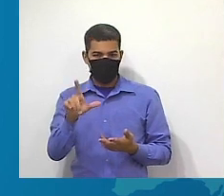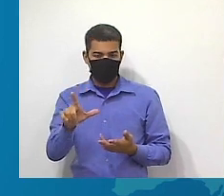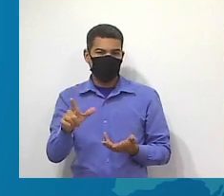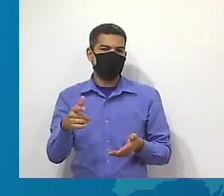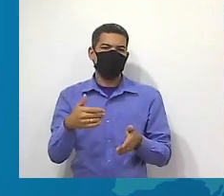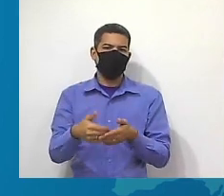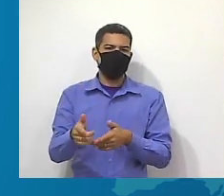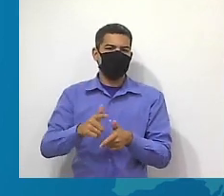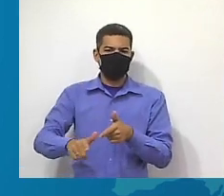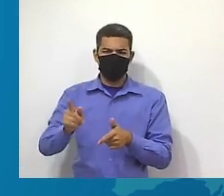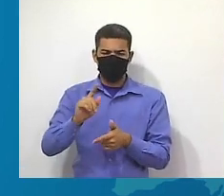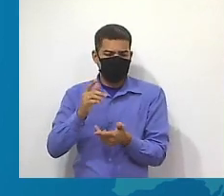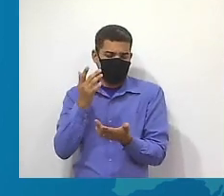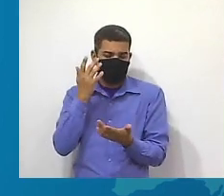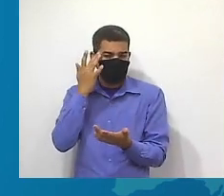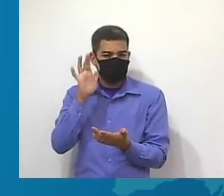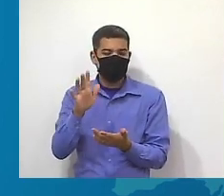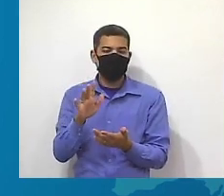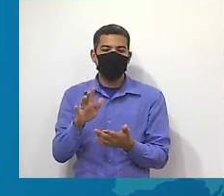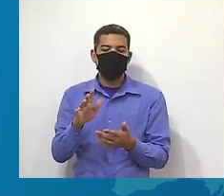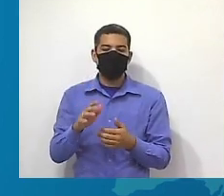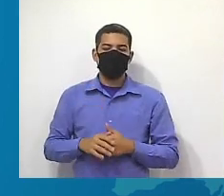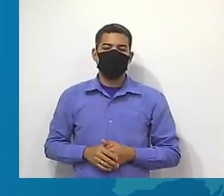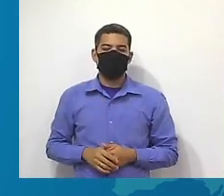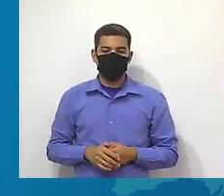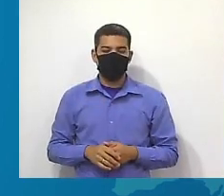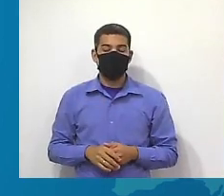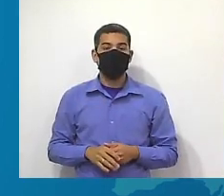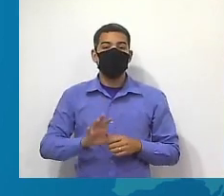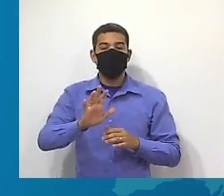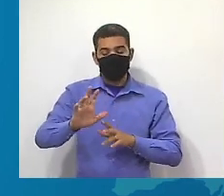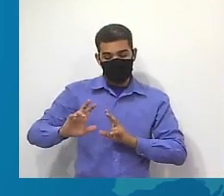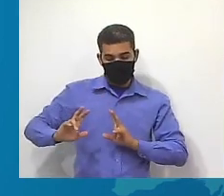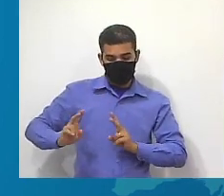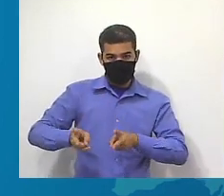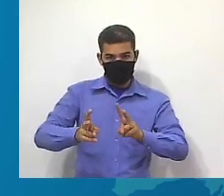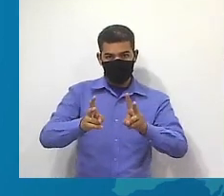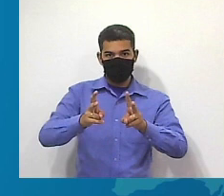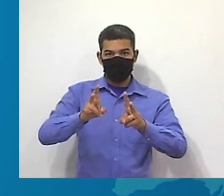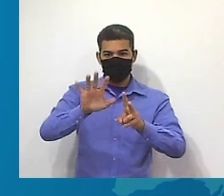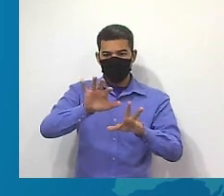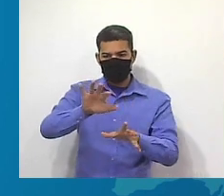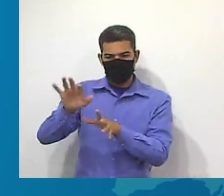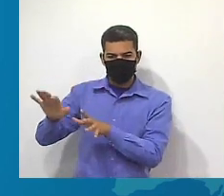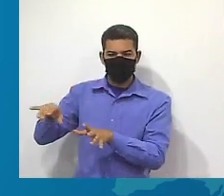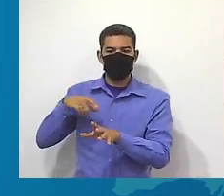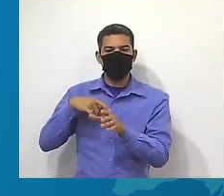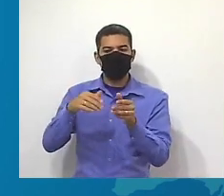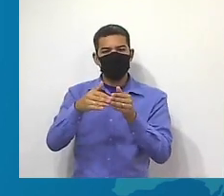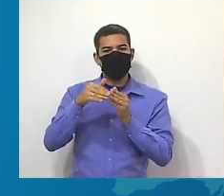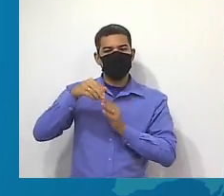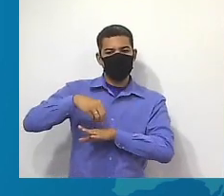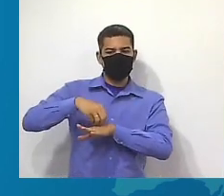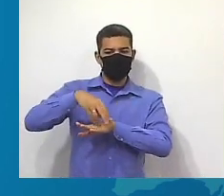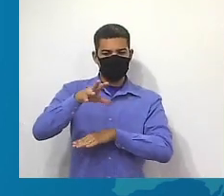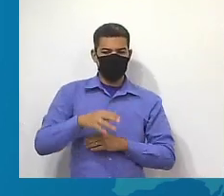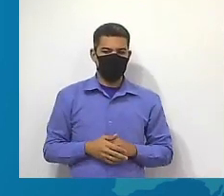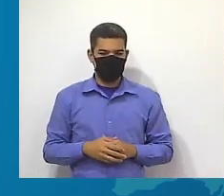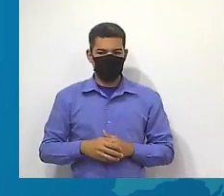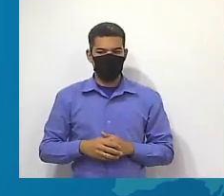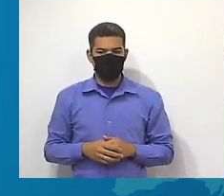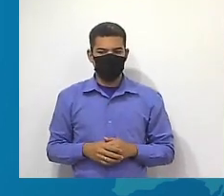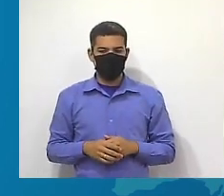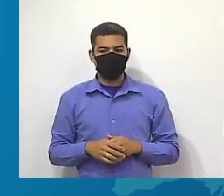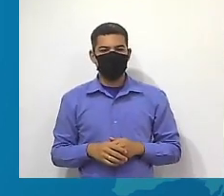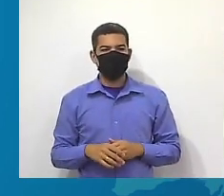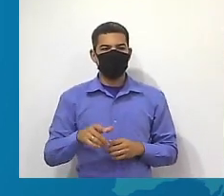ele absorve e realiza essas transições. Antes da gente ir para o próximo slide, eu queria te chamar aí para uma dica. Se você está